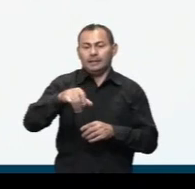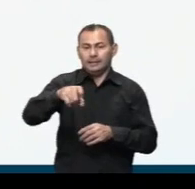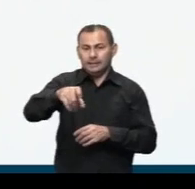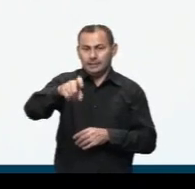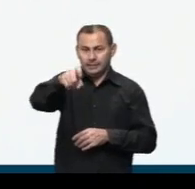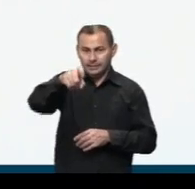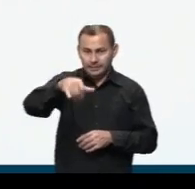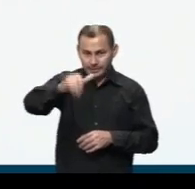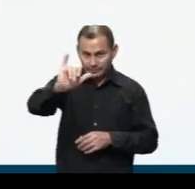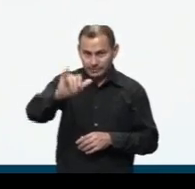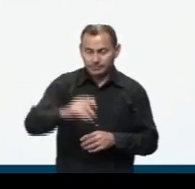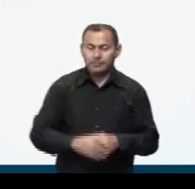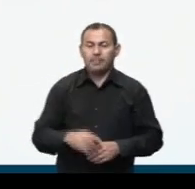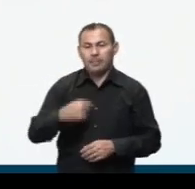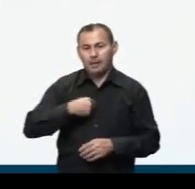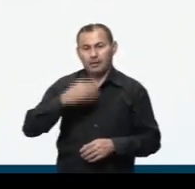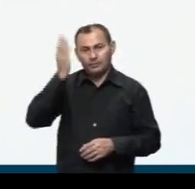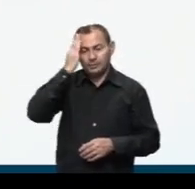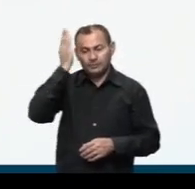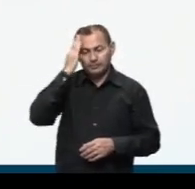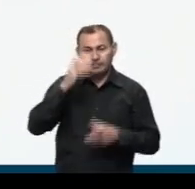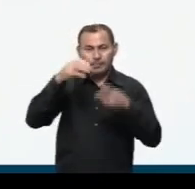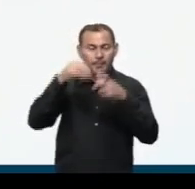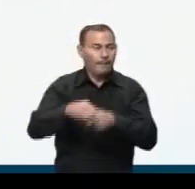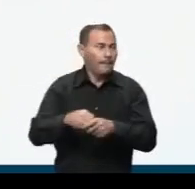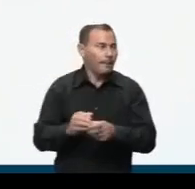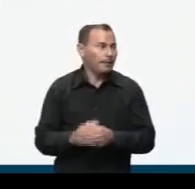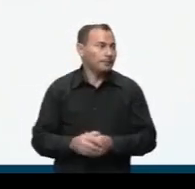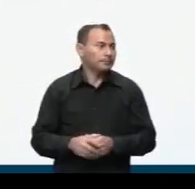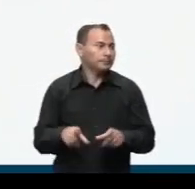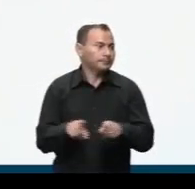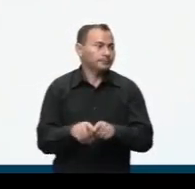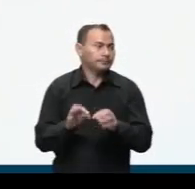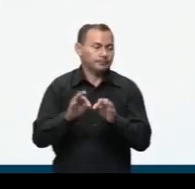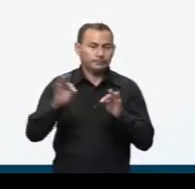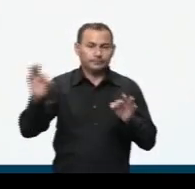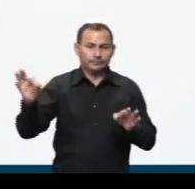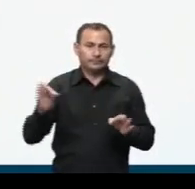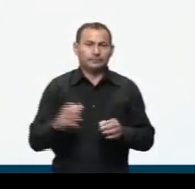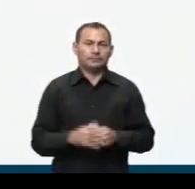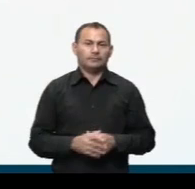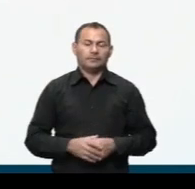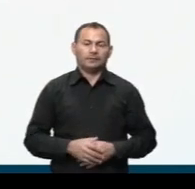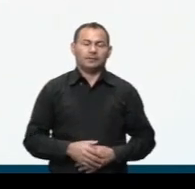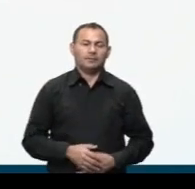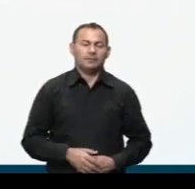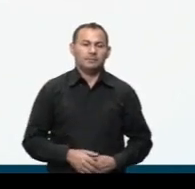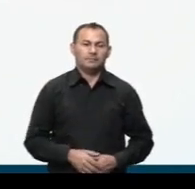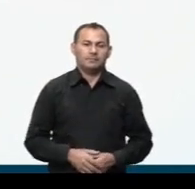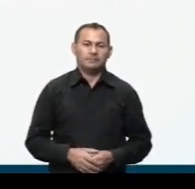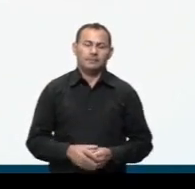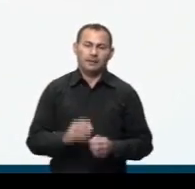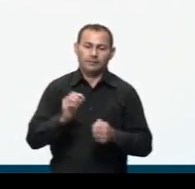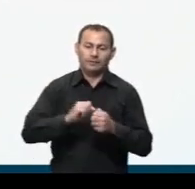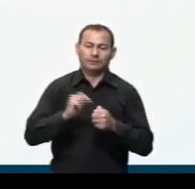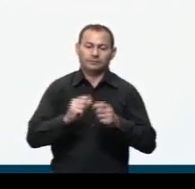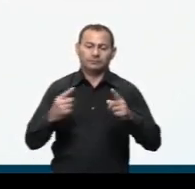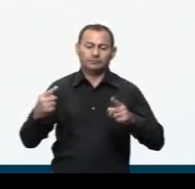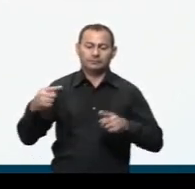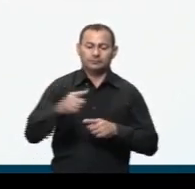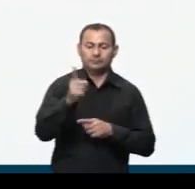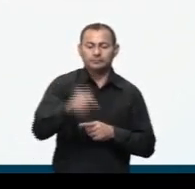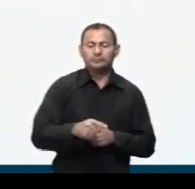dele. Então, eu sei que ele está aqui, nessa distância aqui. Faço o